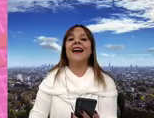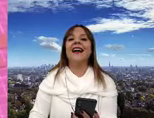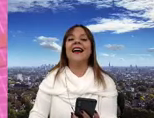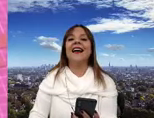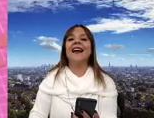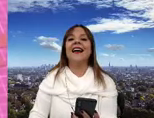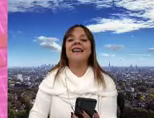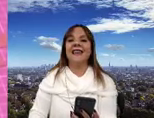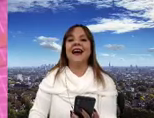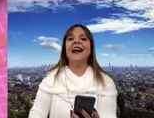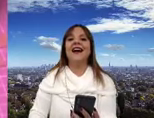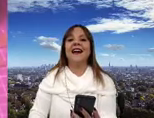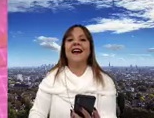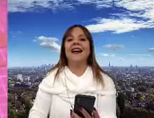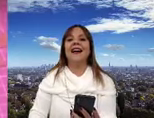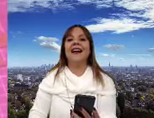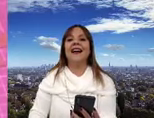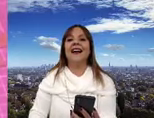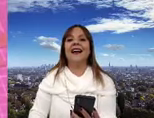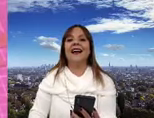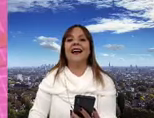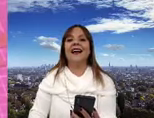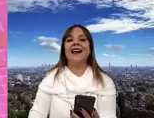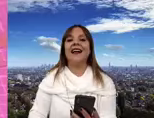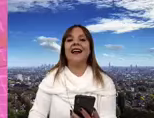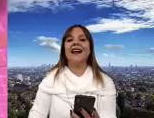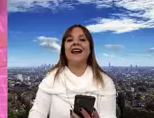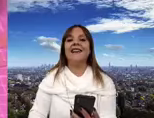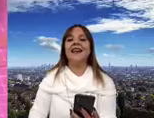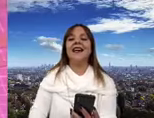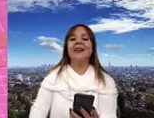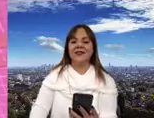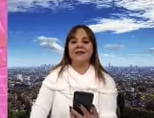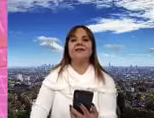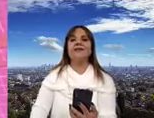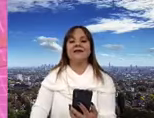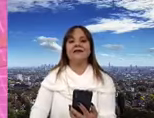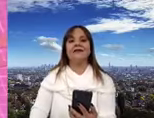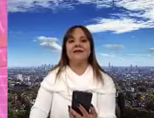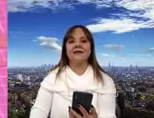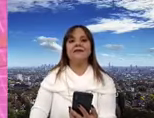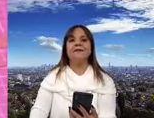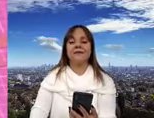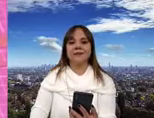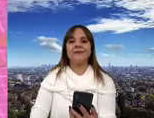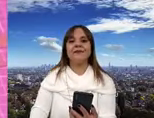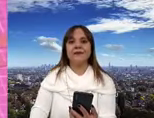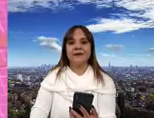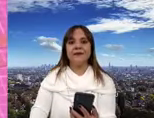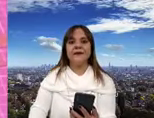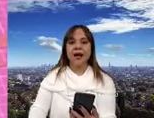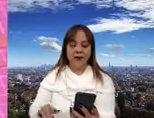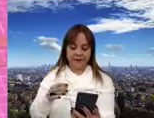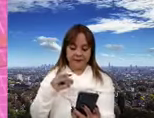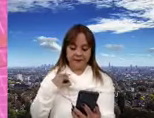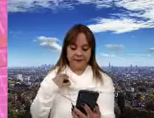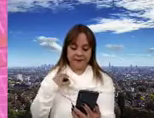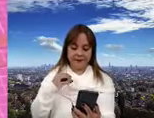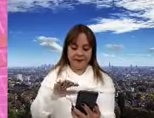ó. Só Tá. pôr um pouquinho mais para baixo, assim, tá vendo? Certo. Colou aí com a cola quente. Tá. Aí, Lili,